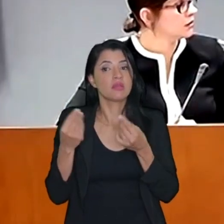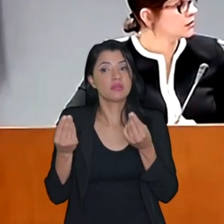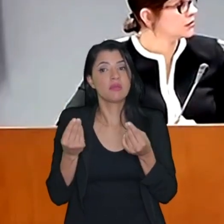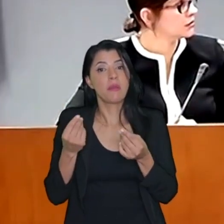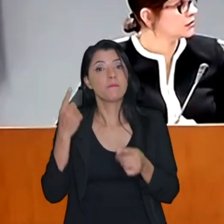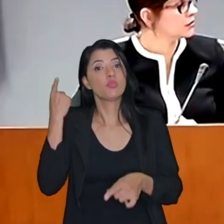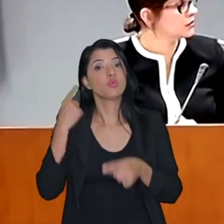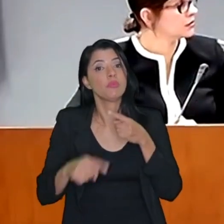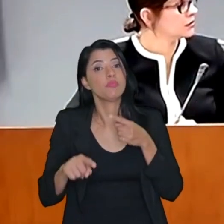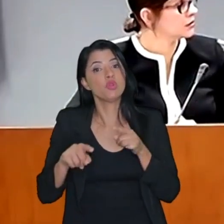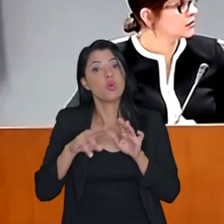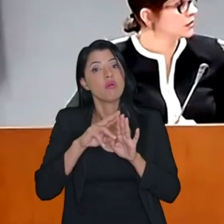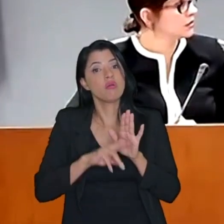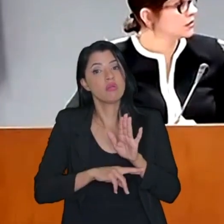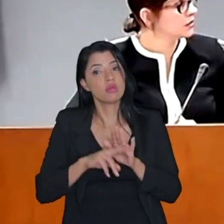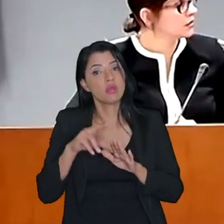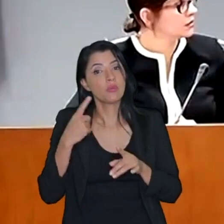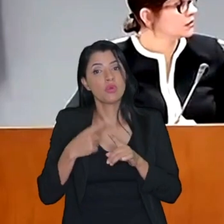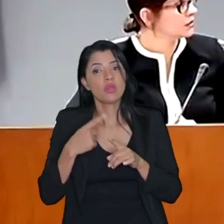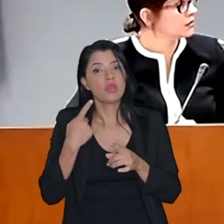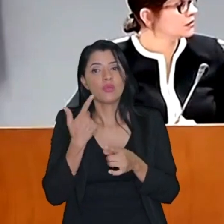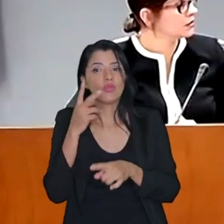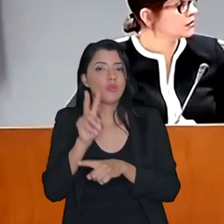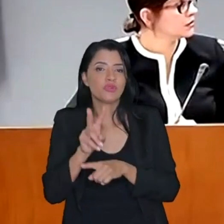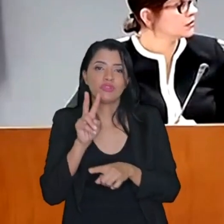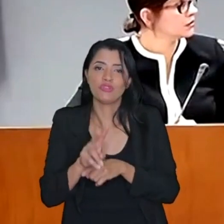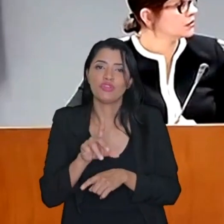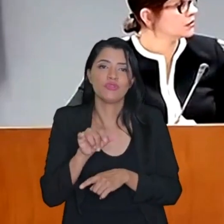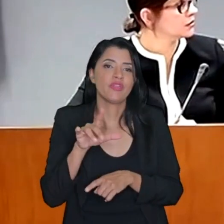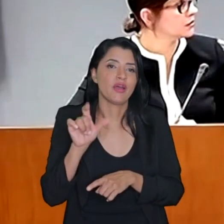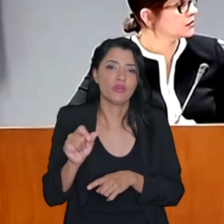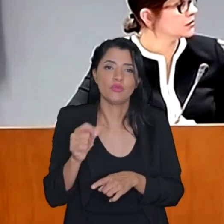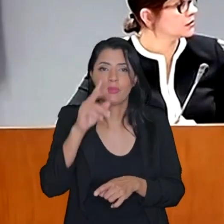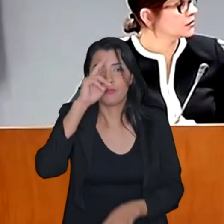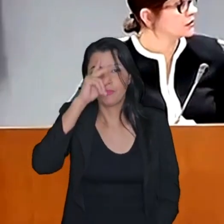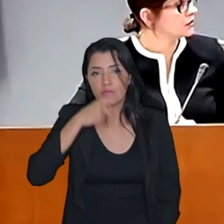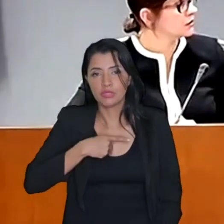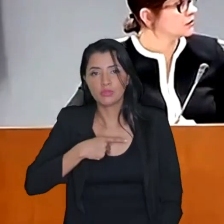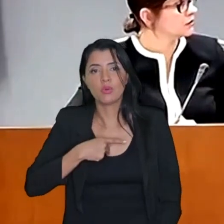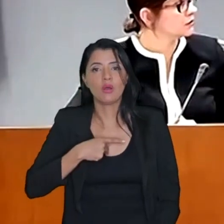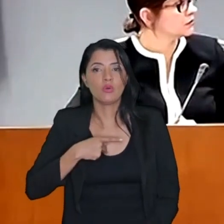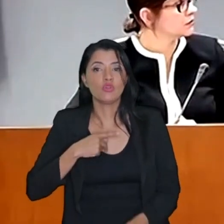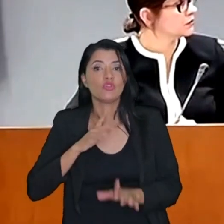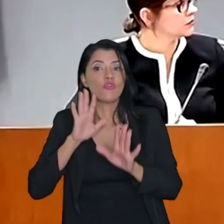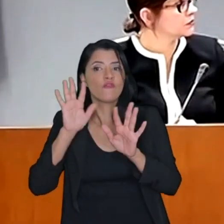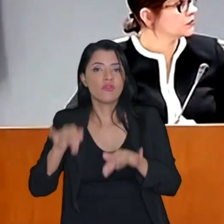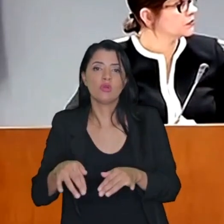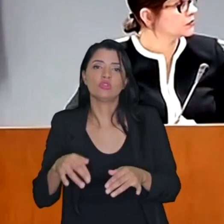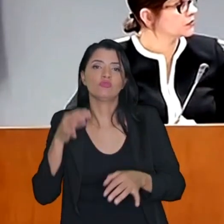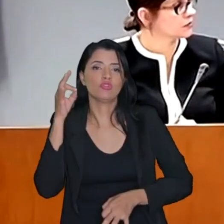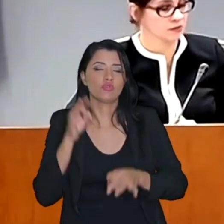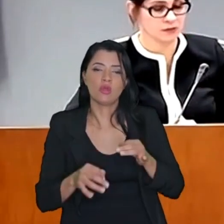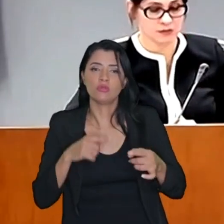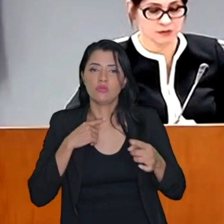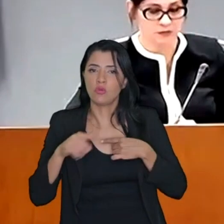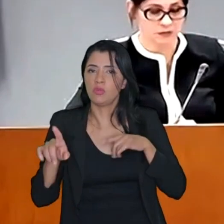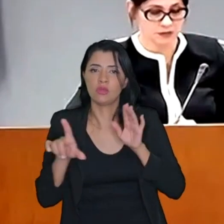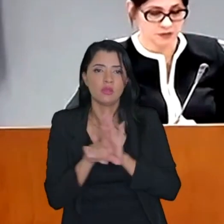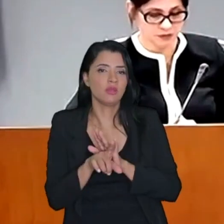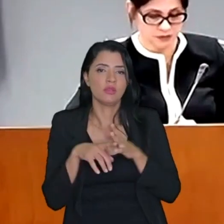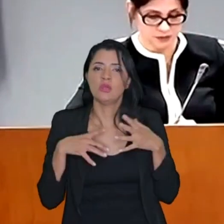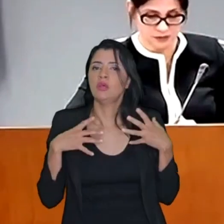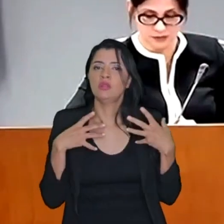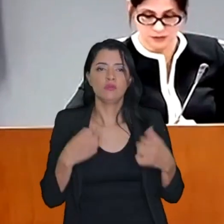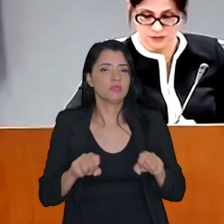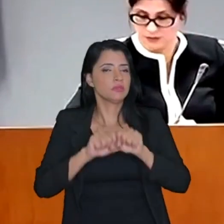porque ela desprotegia os dados pessoais dos beneficiários finais. Foi julgado ilegal, não